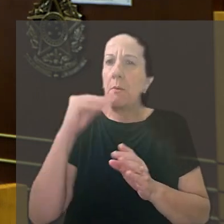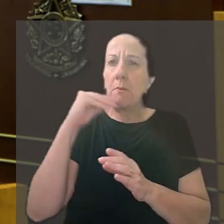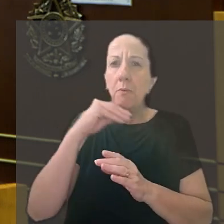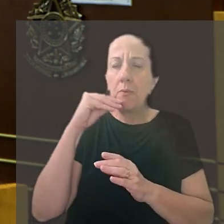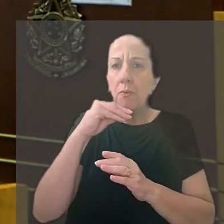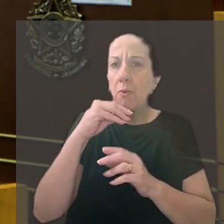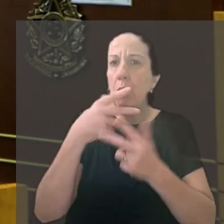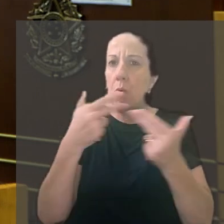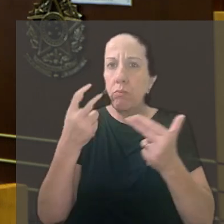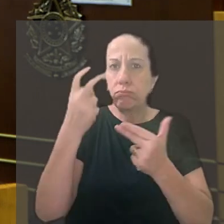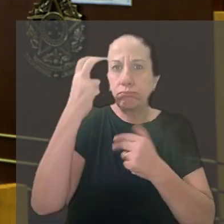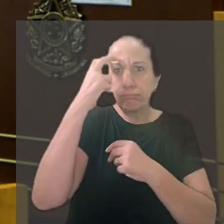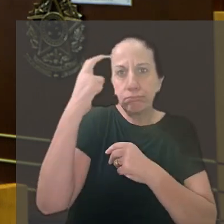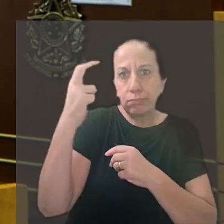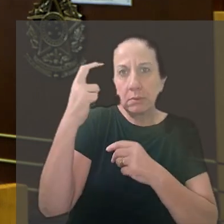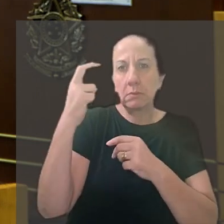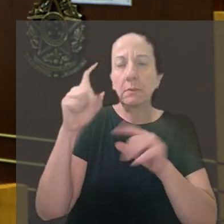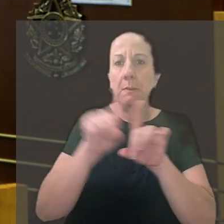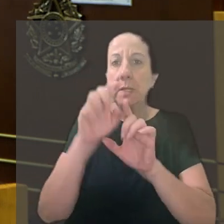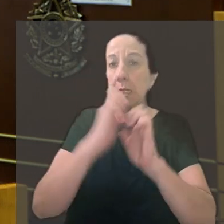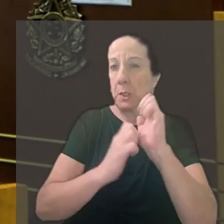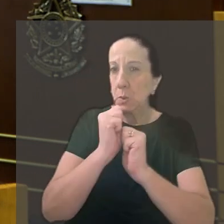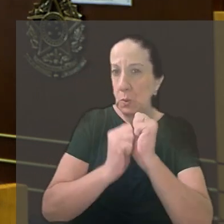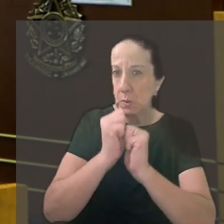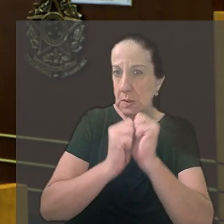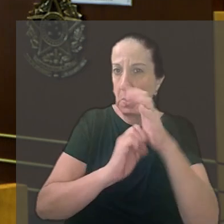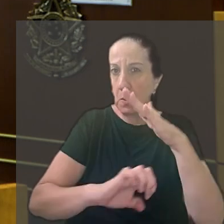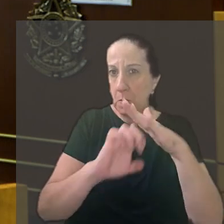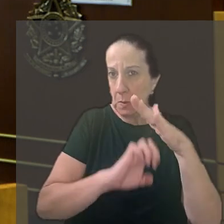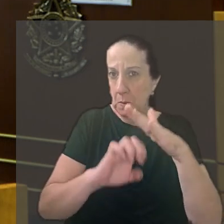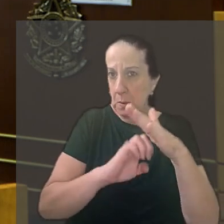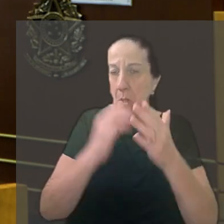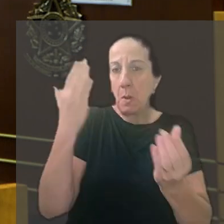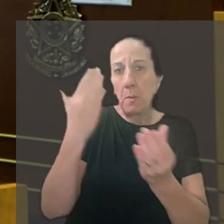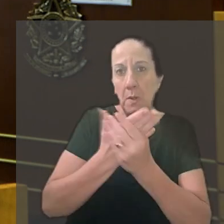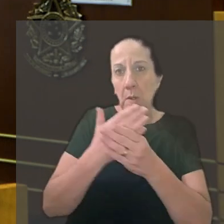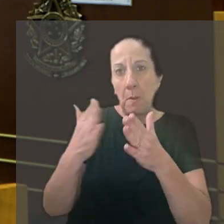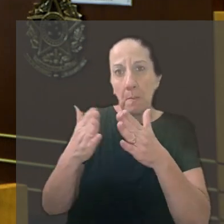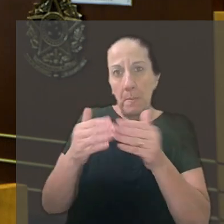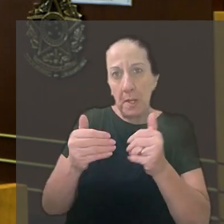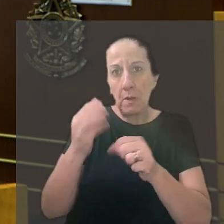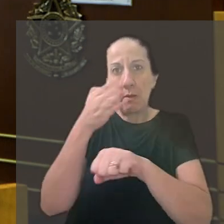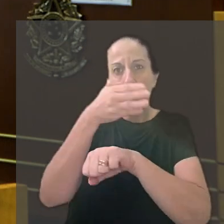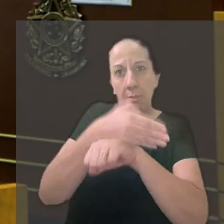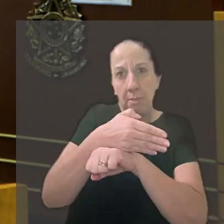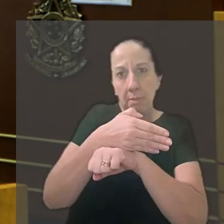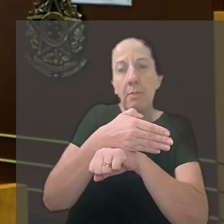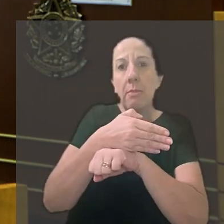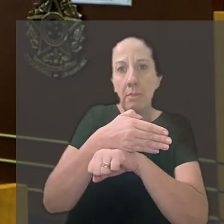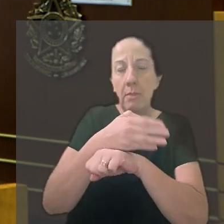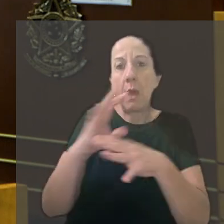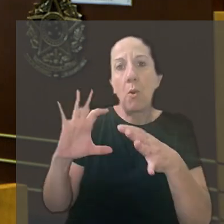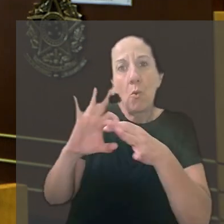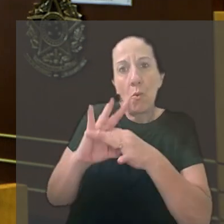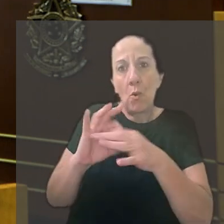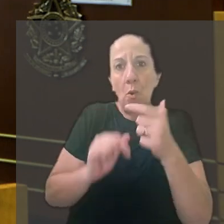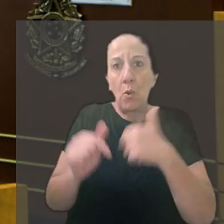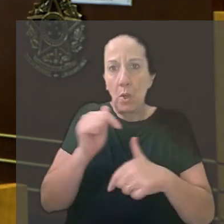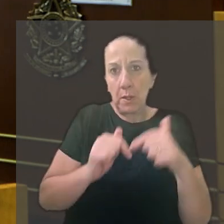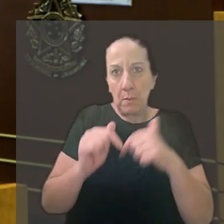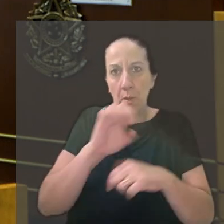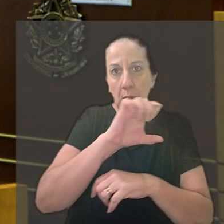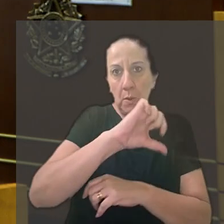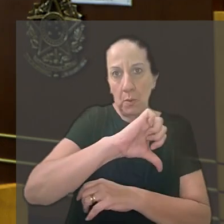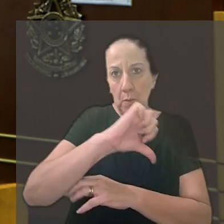tornaria vulnerável a propriedade intelectual e industrial da empresa. O processo teve início com o pedido de um taxista de reconhecimento